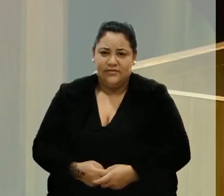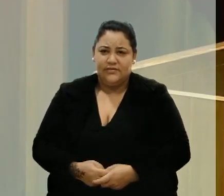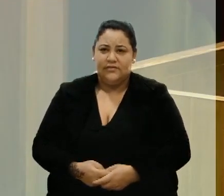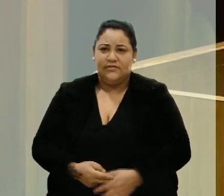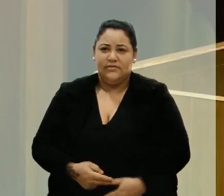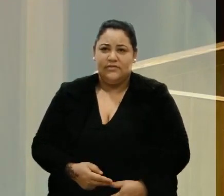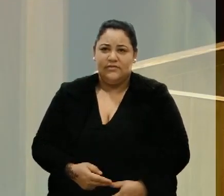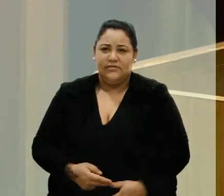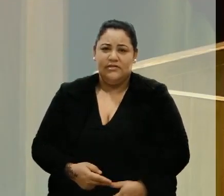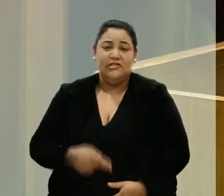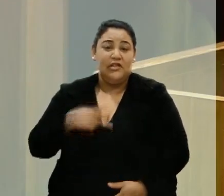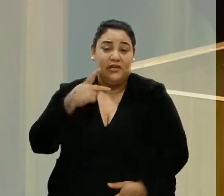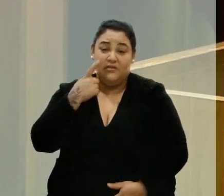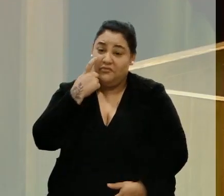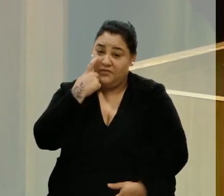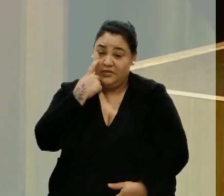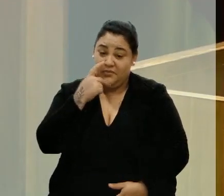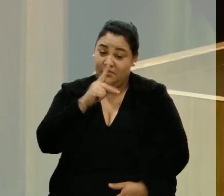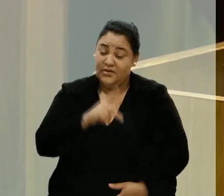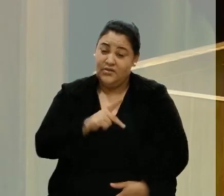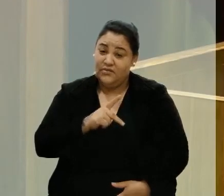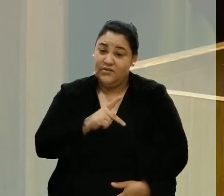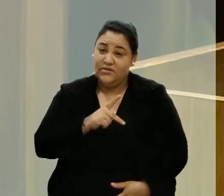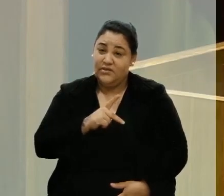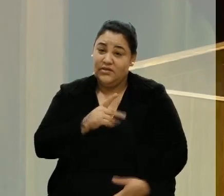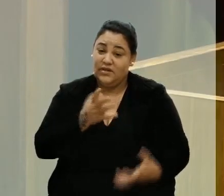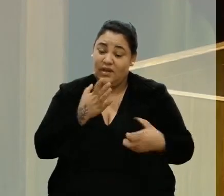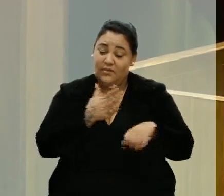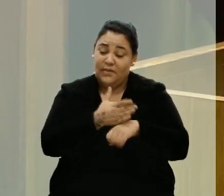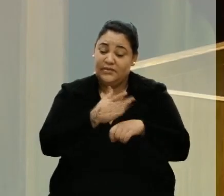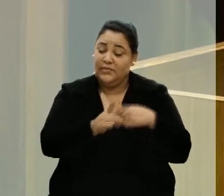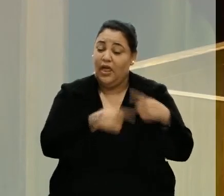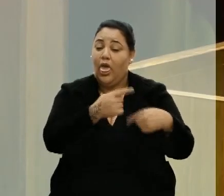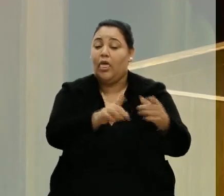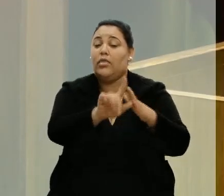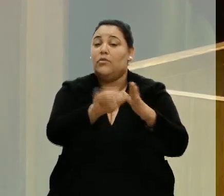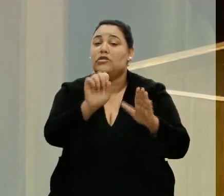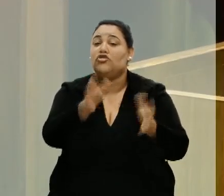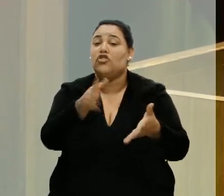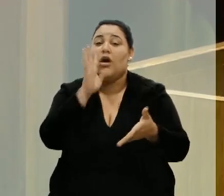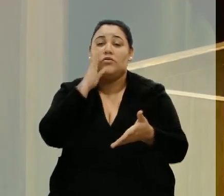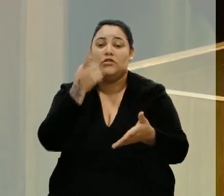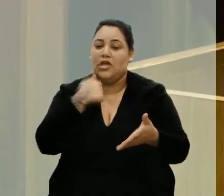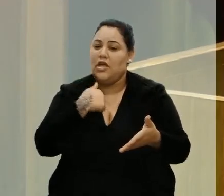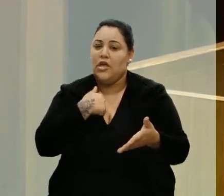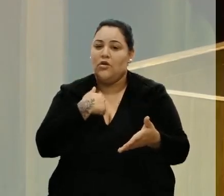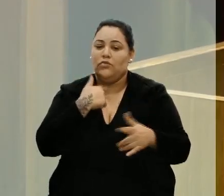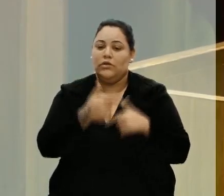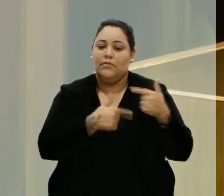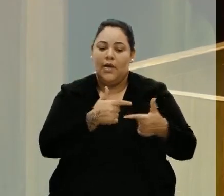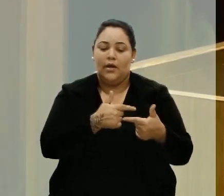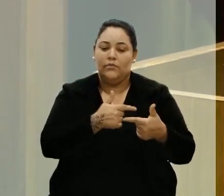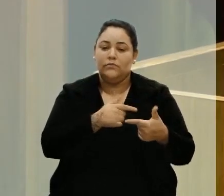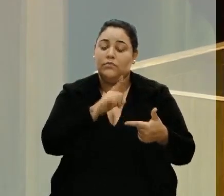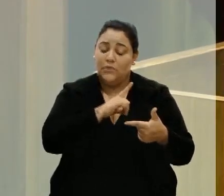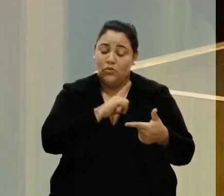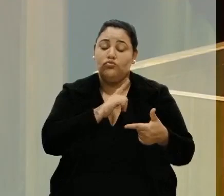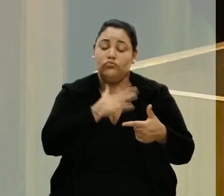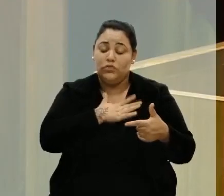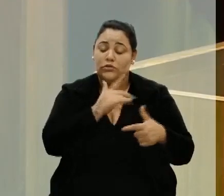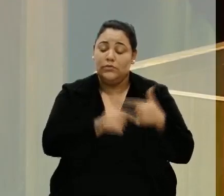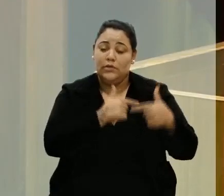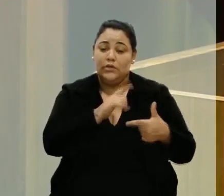ônibus andando. Esse vereador não pega o ônibus andando. Eu trabalho para o povo. E o meu trabalho tem início, meio e fim. E vou